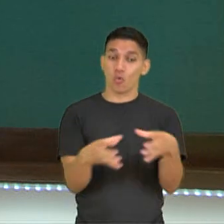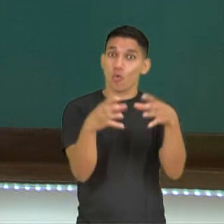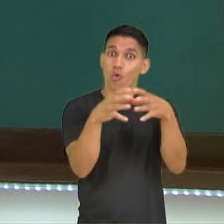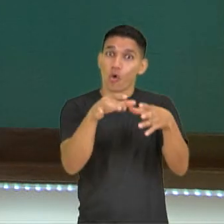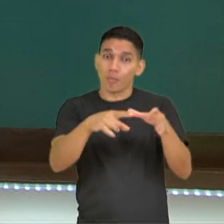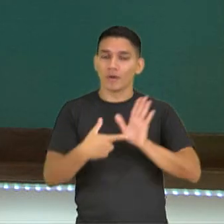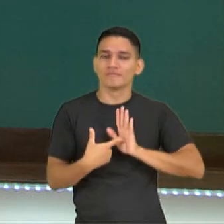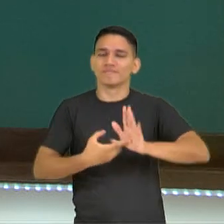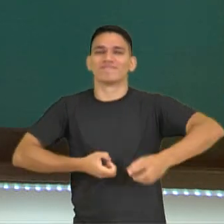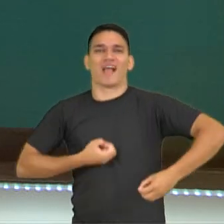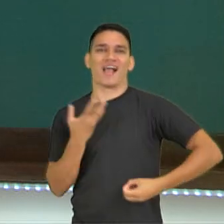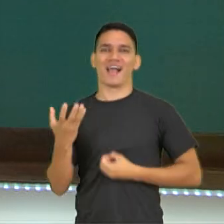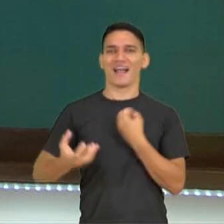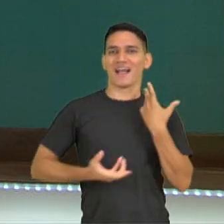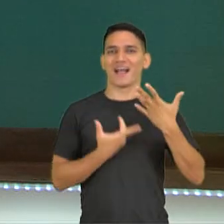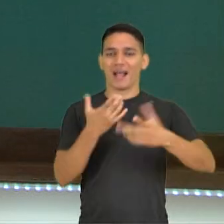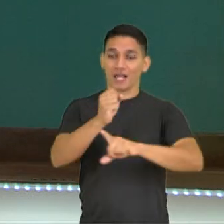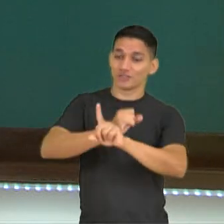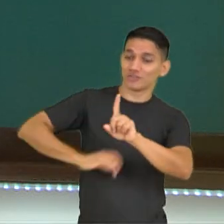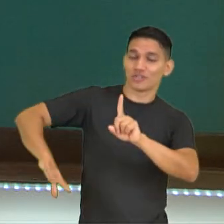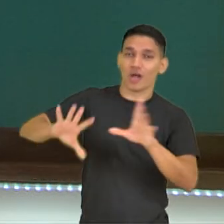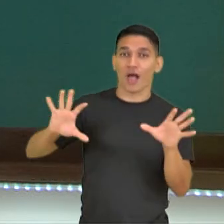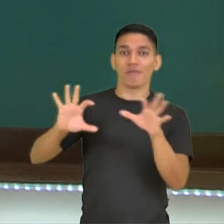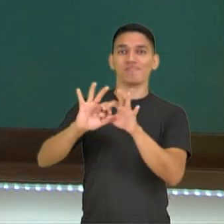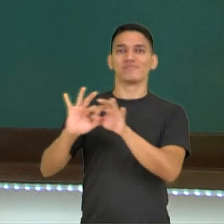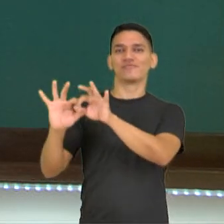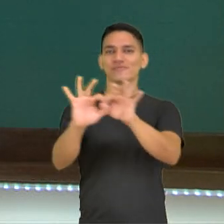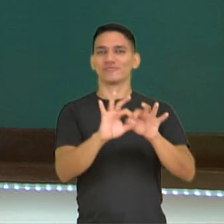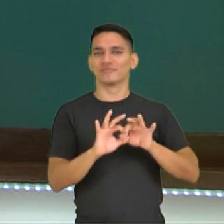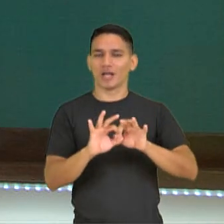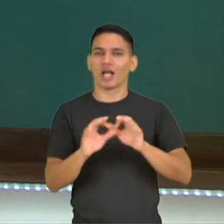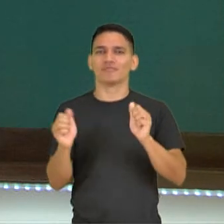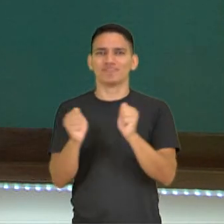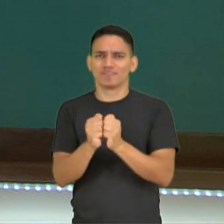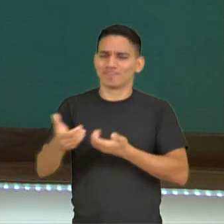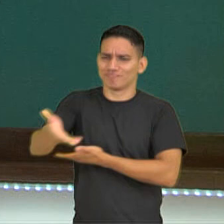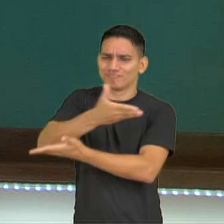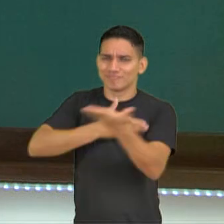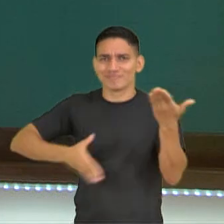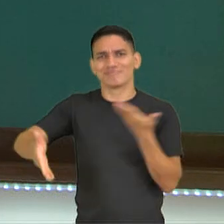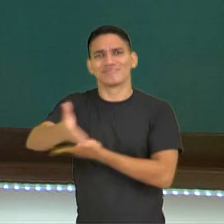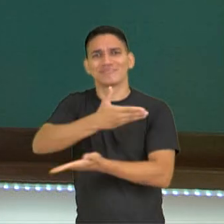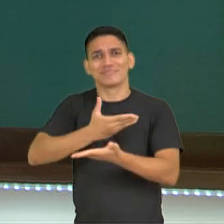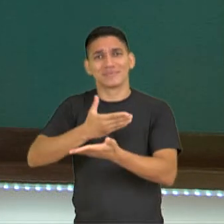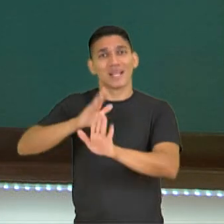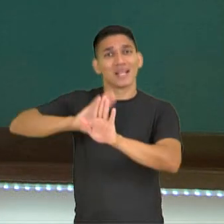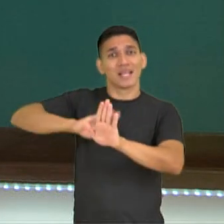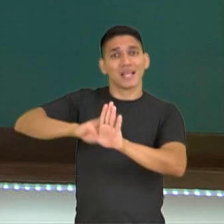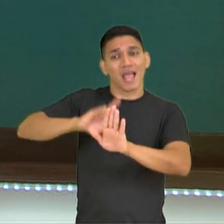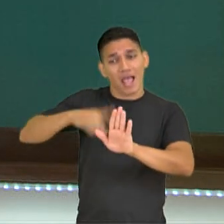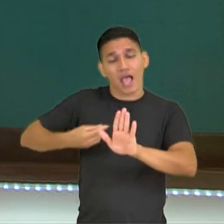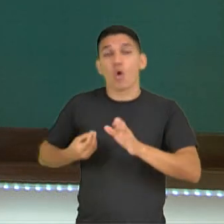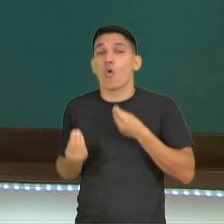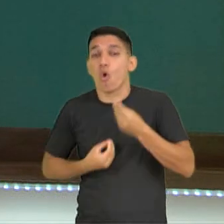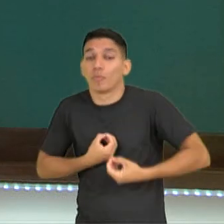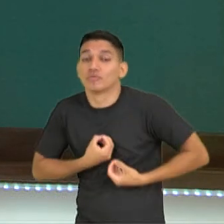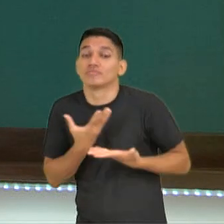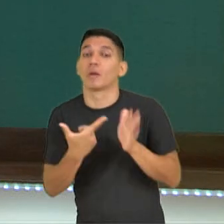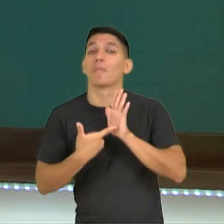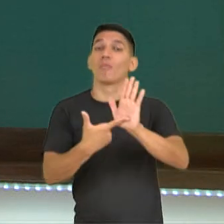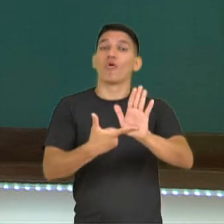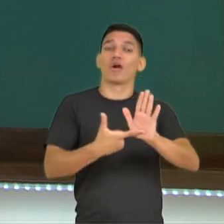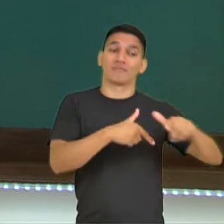As sociedades uniam-se e coletivamente expressavam a sua forma de viver, de trabalhar e